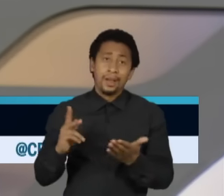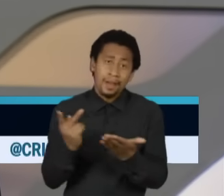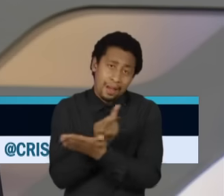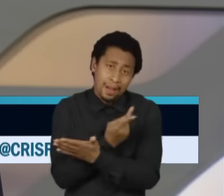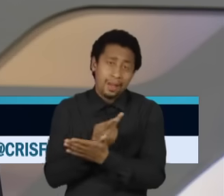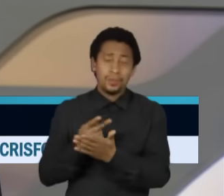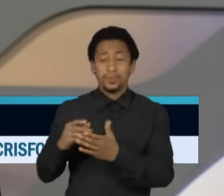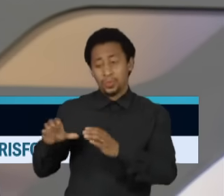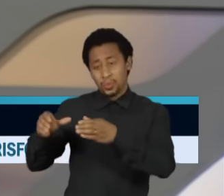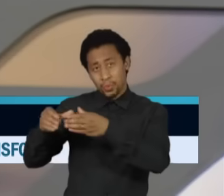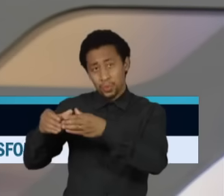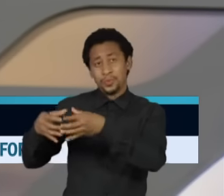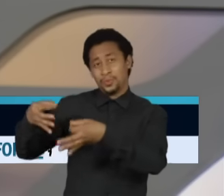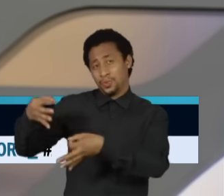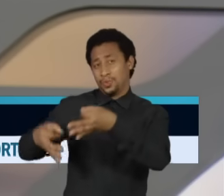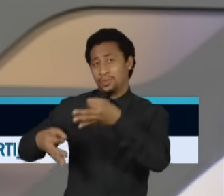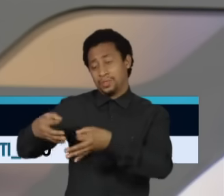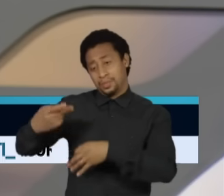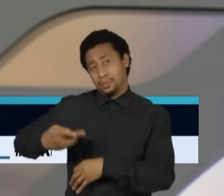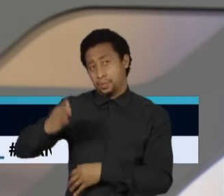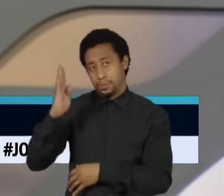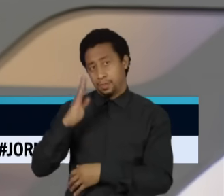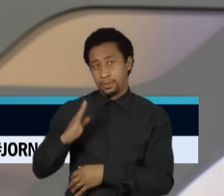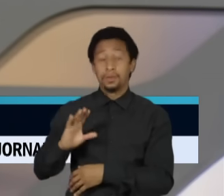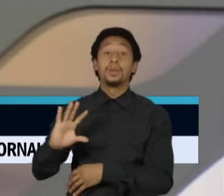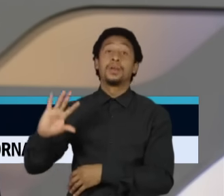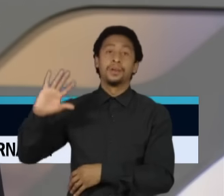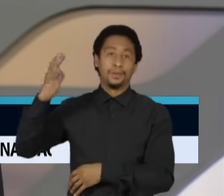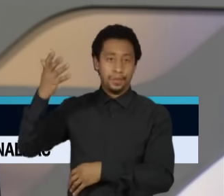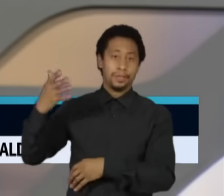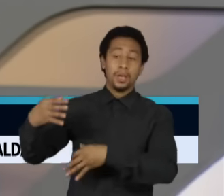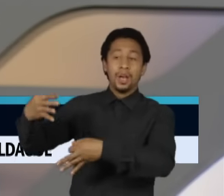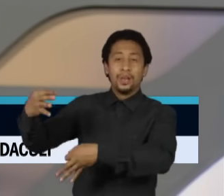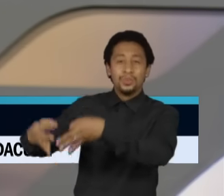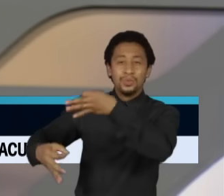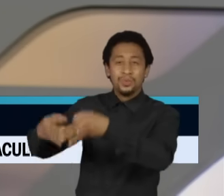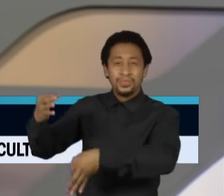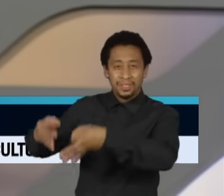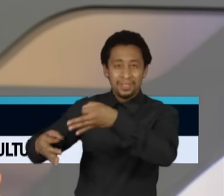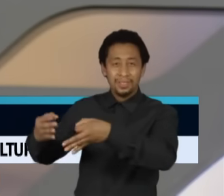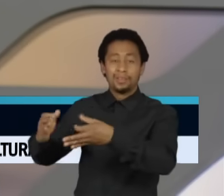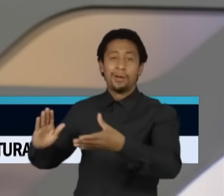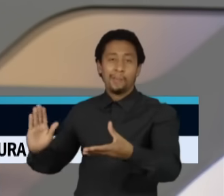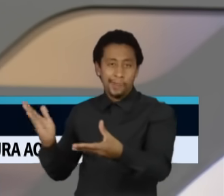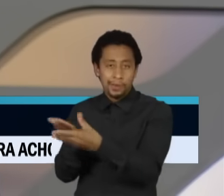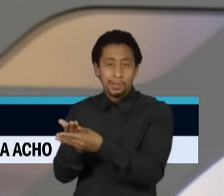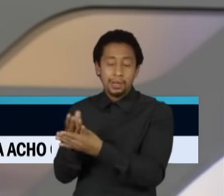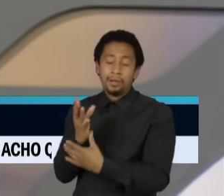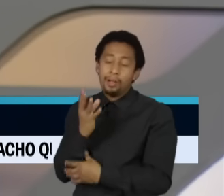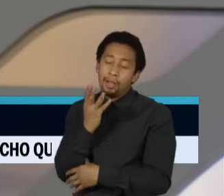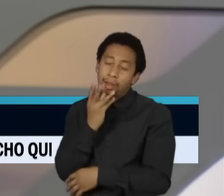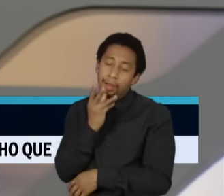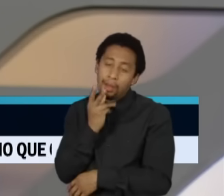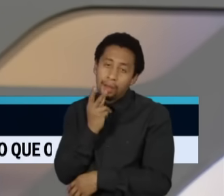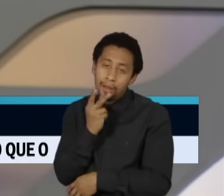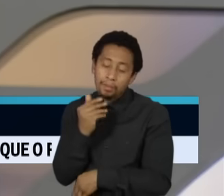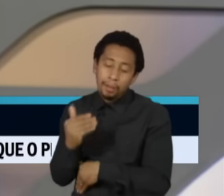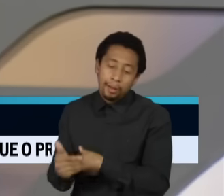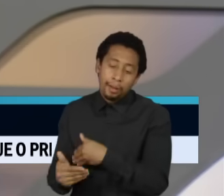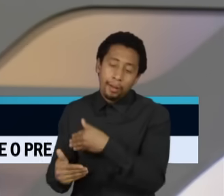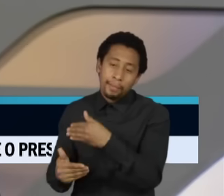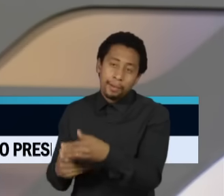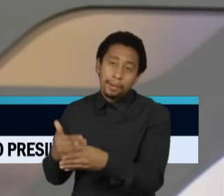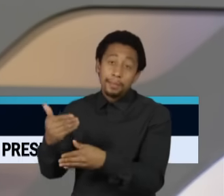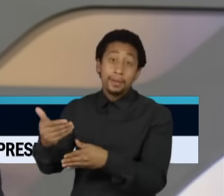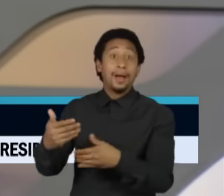os os todas as cortes são tão lentas no julgamento dos processos que acabam abrindo margem para que eh se consuma